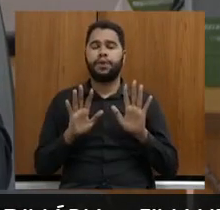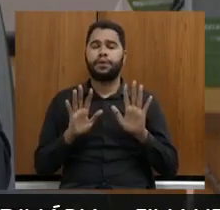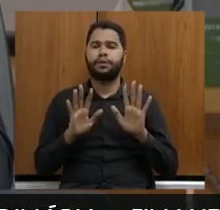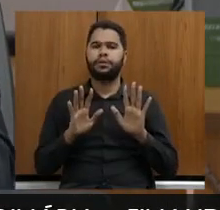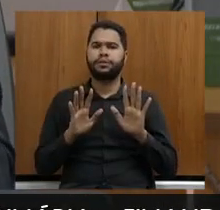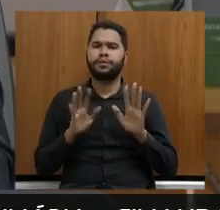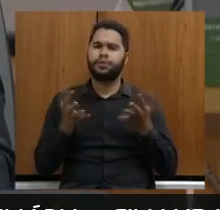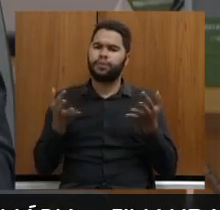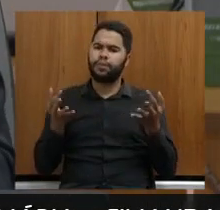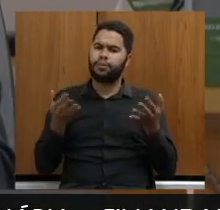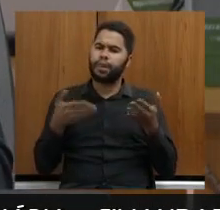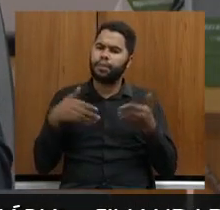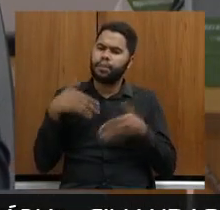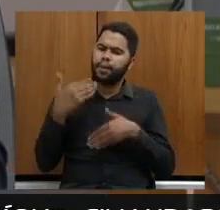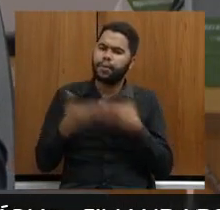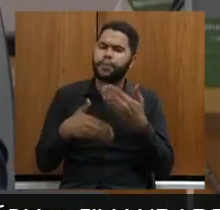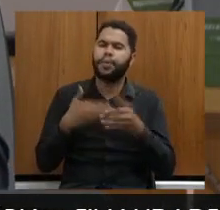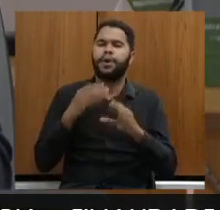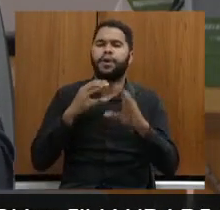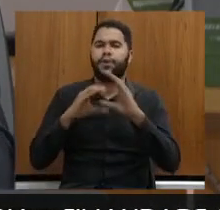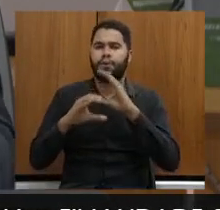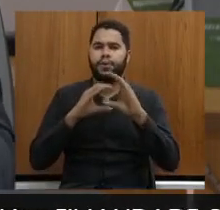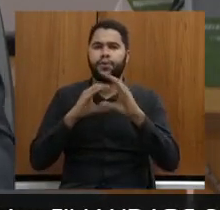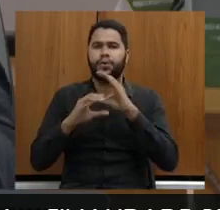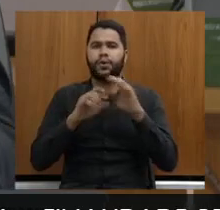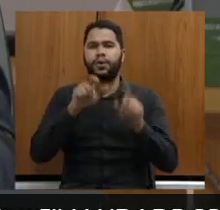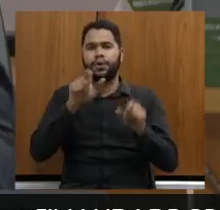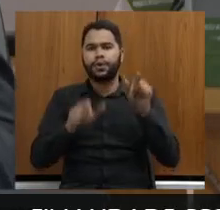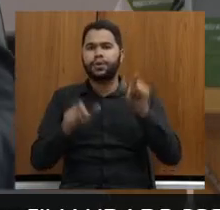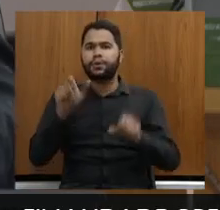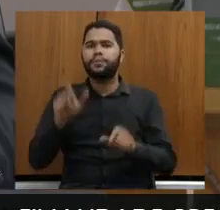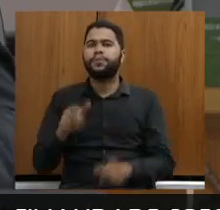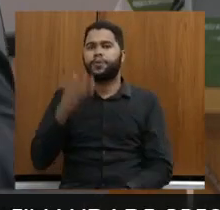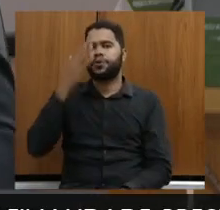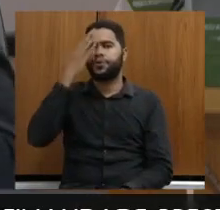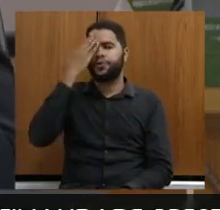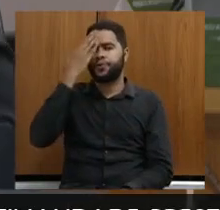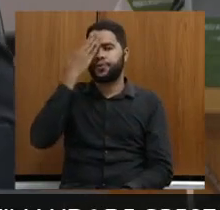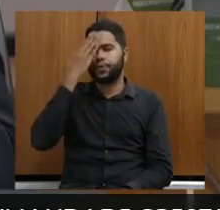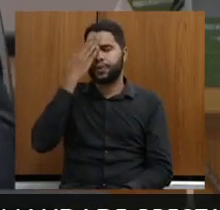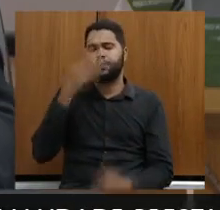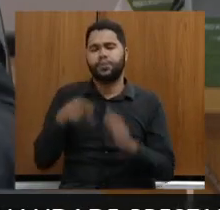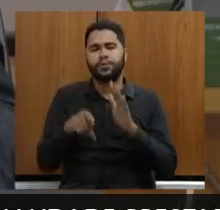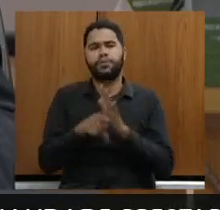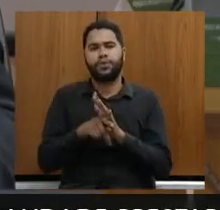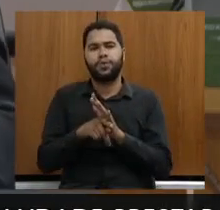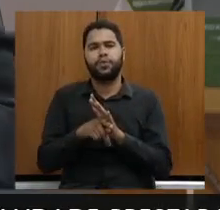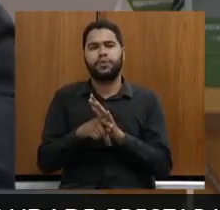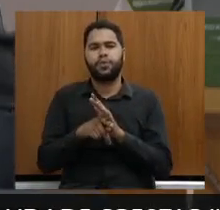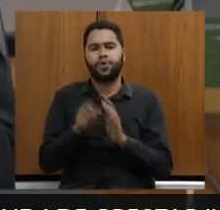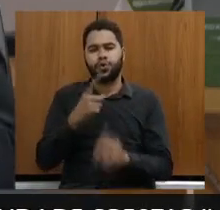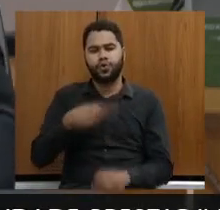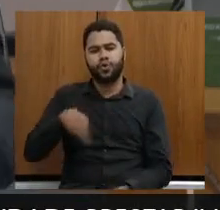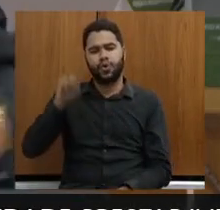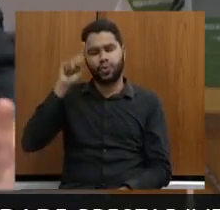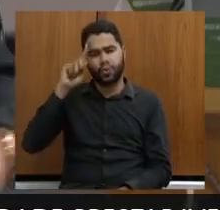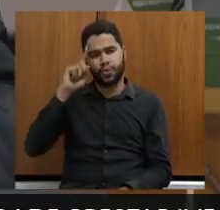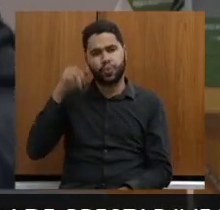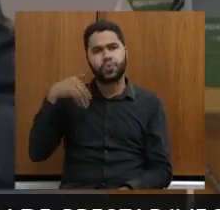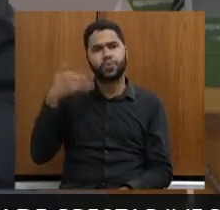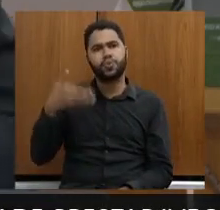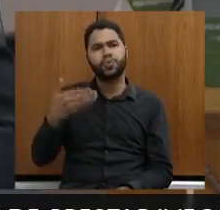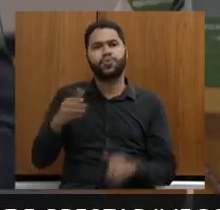temos que aperfeiçoar Nossa comunicação para que as pessoas saibam que agropecuária está no nosso dia-a-dia